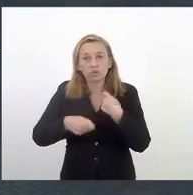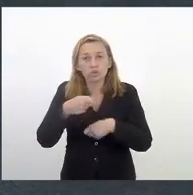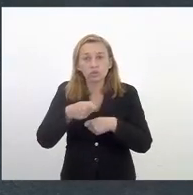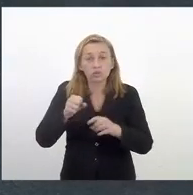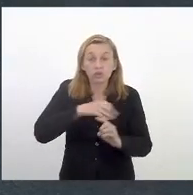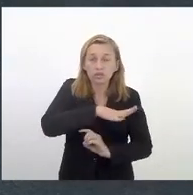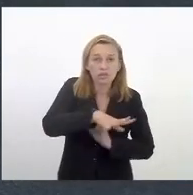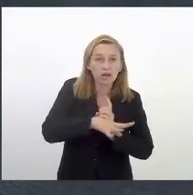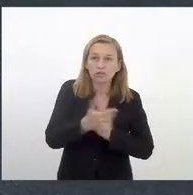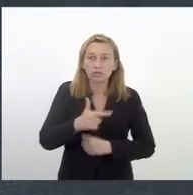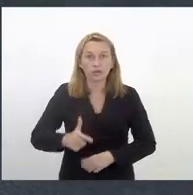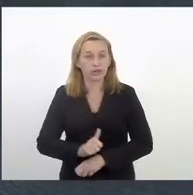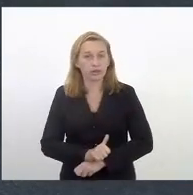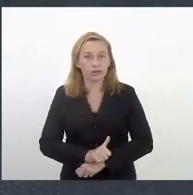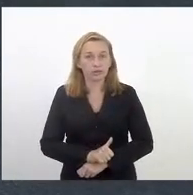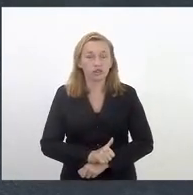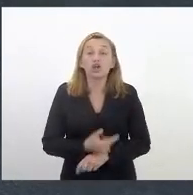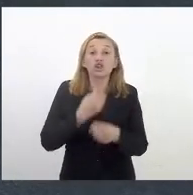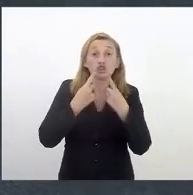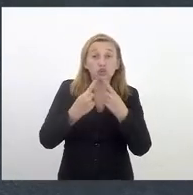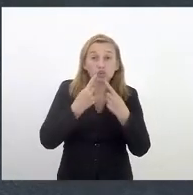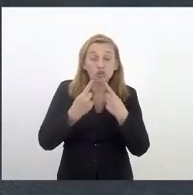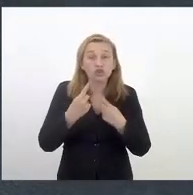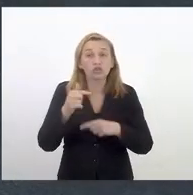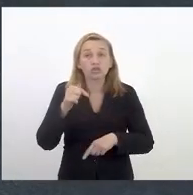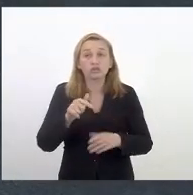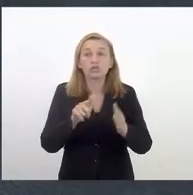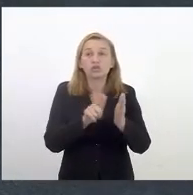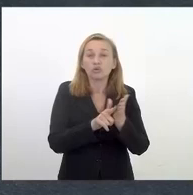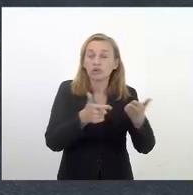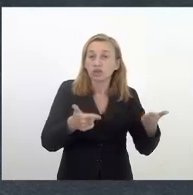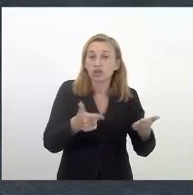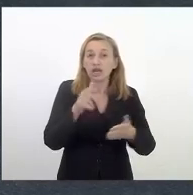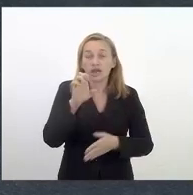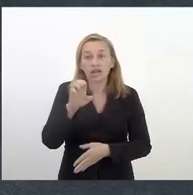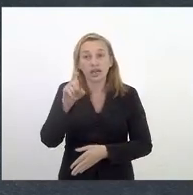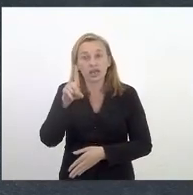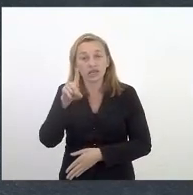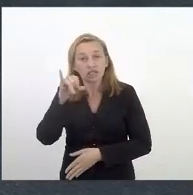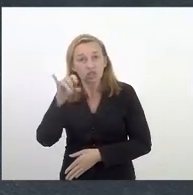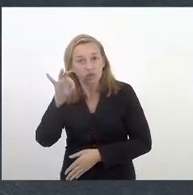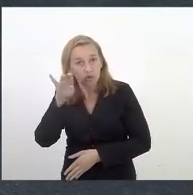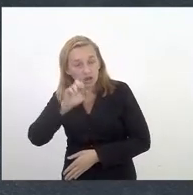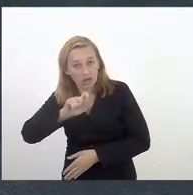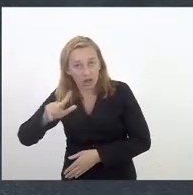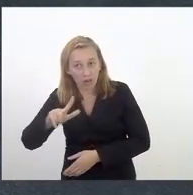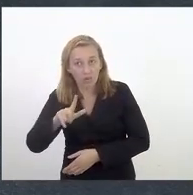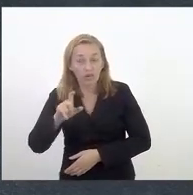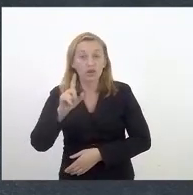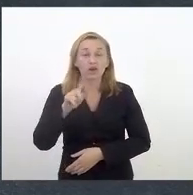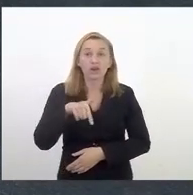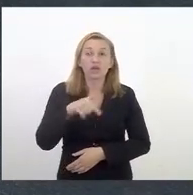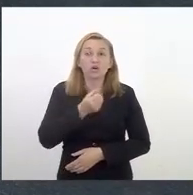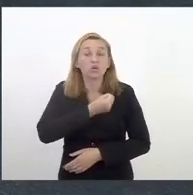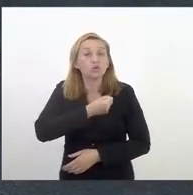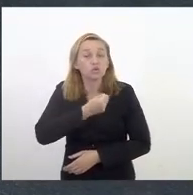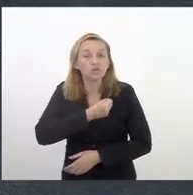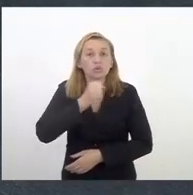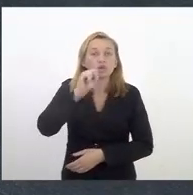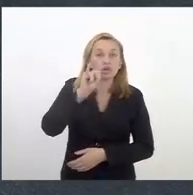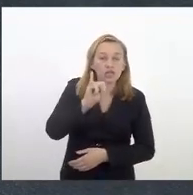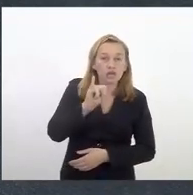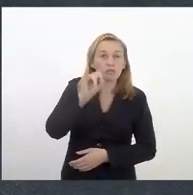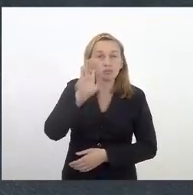o que tinha que está sendo discutido na matéria do editorial são os dados do IBGE